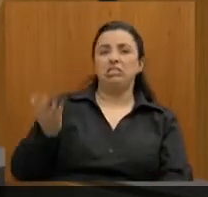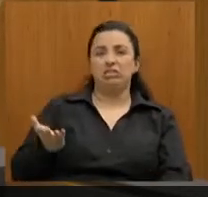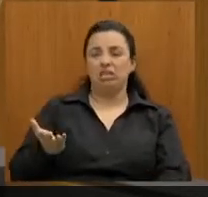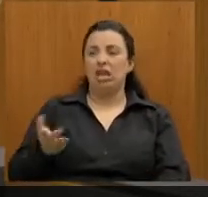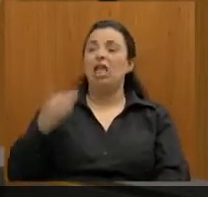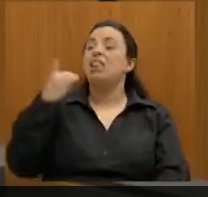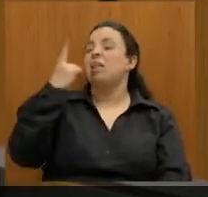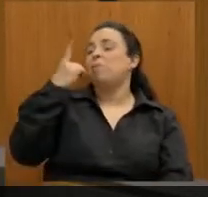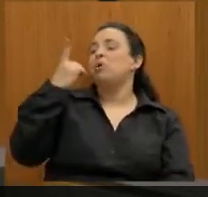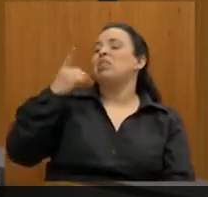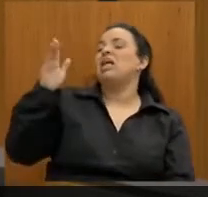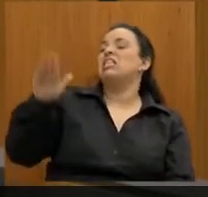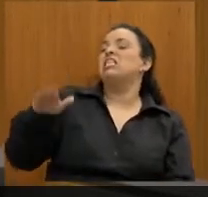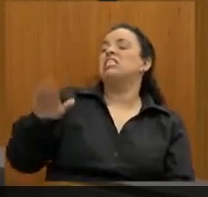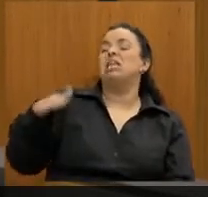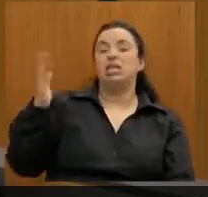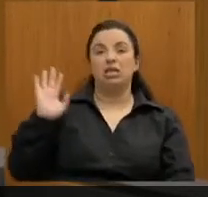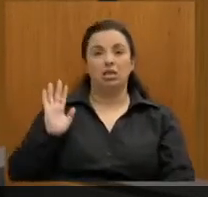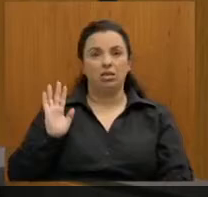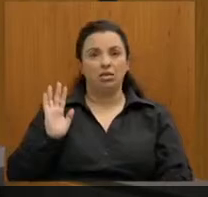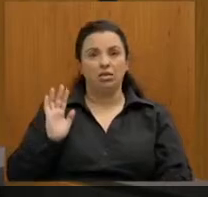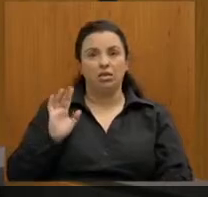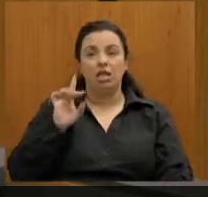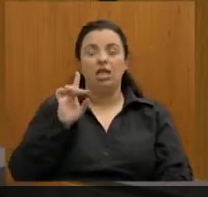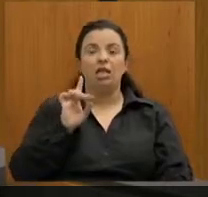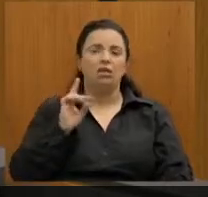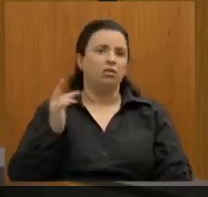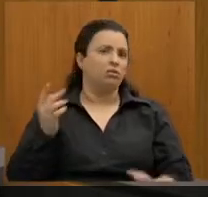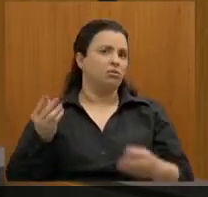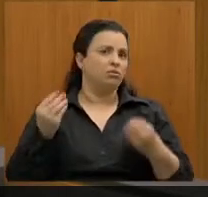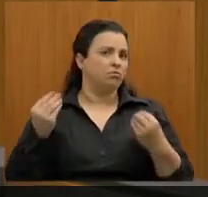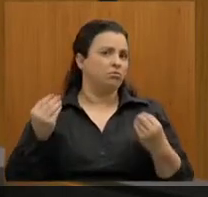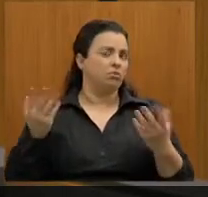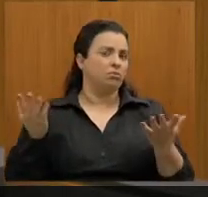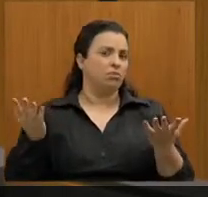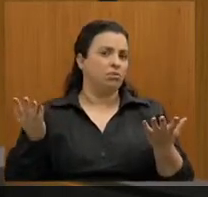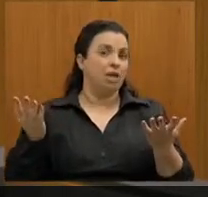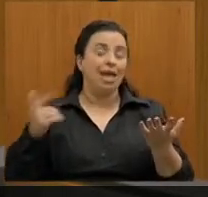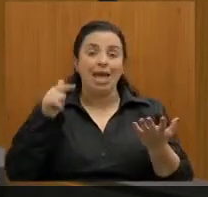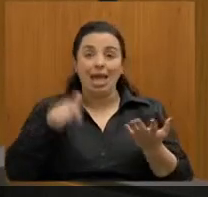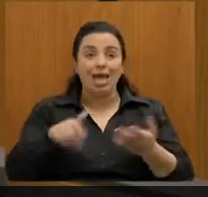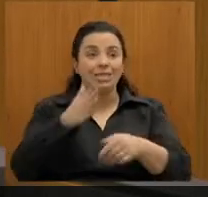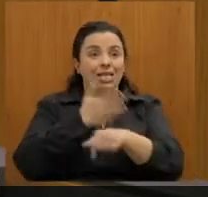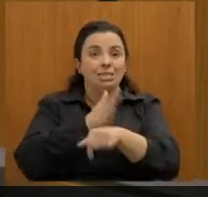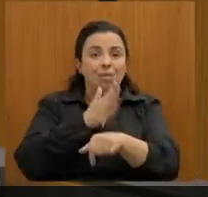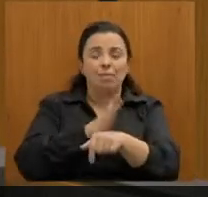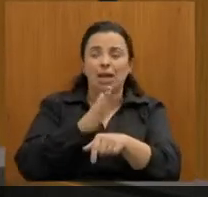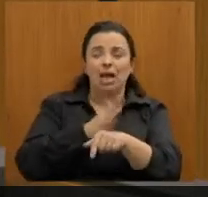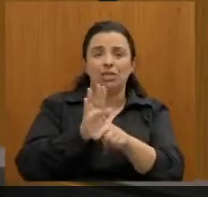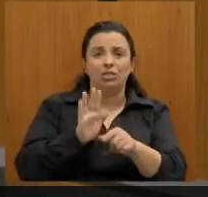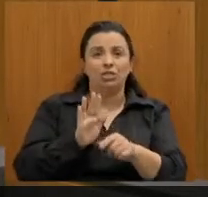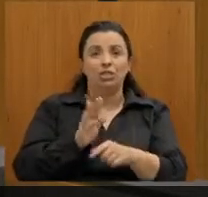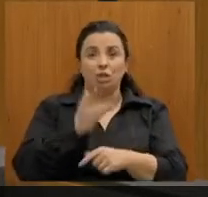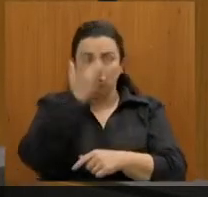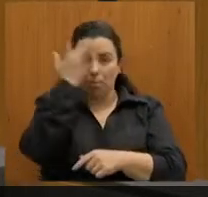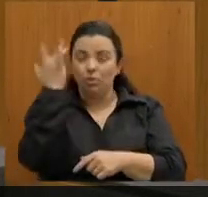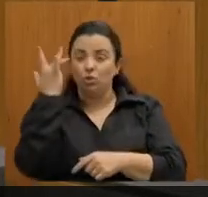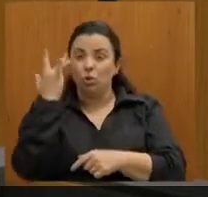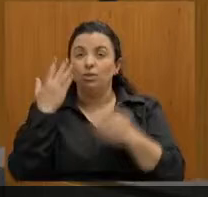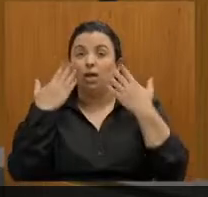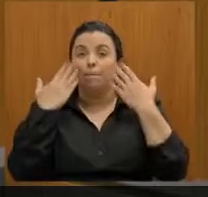para o deputado azinha é essas política essas práticas de pessoas públicas